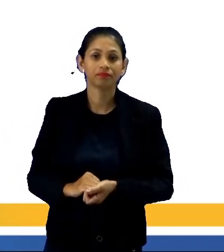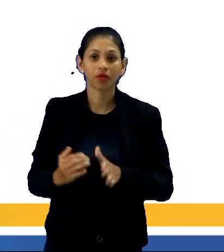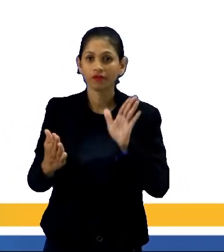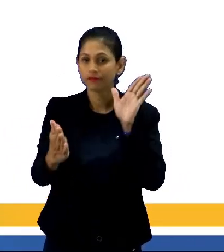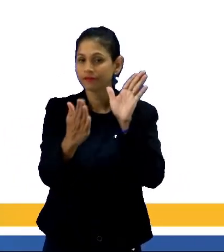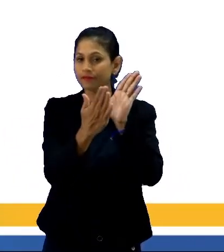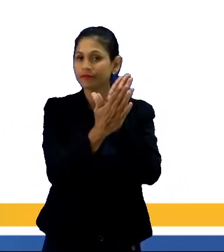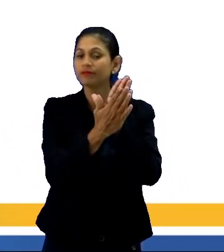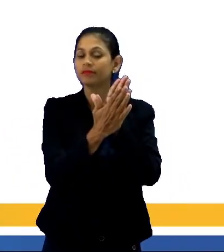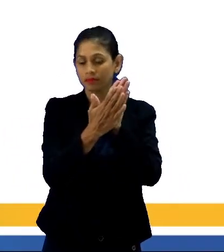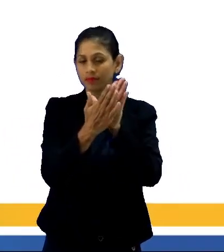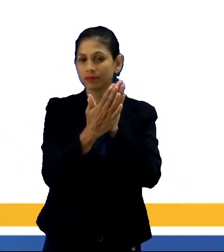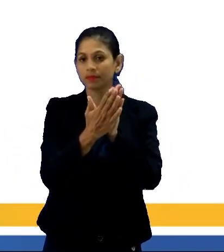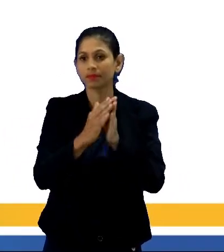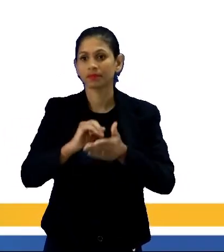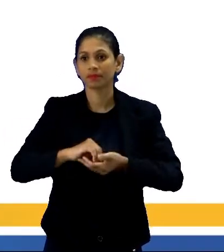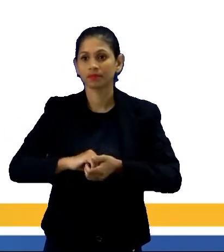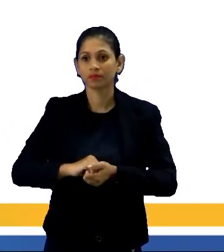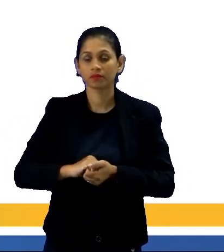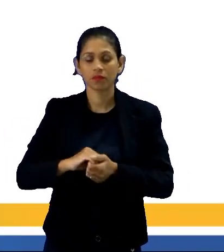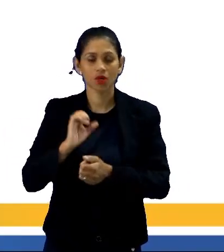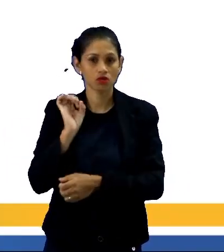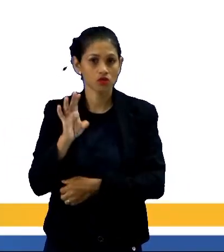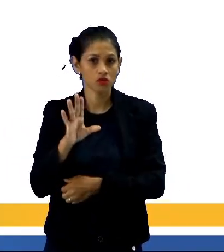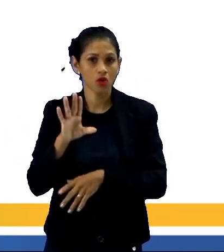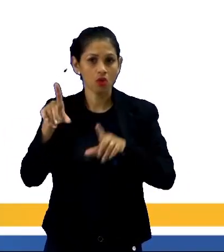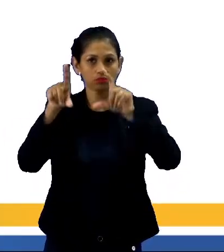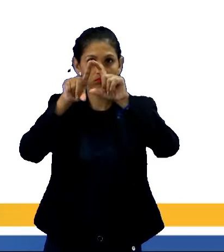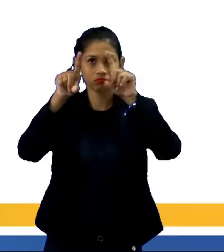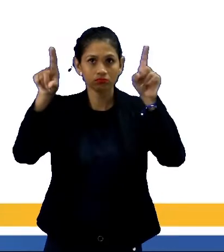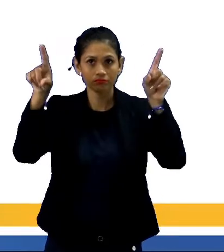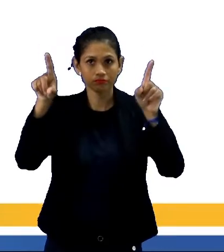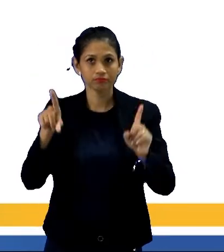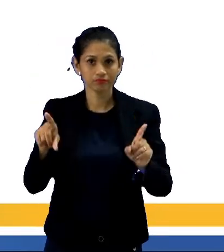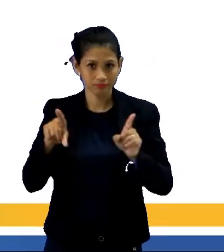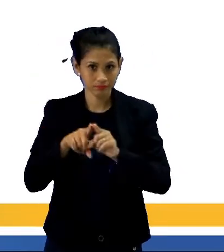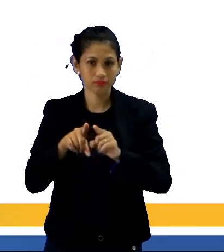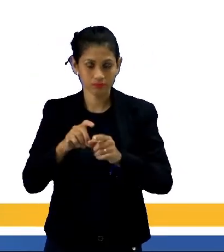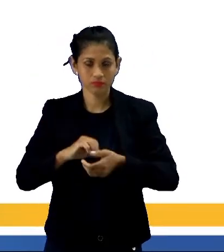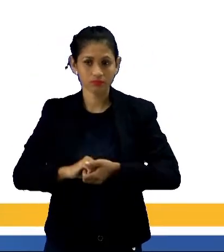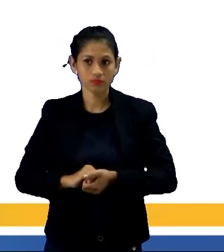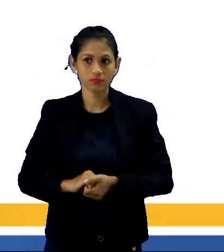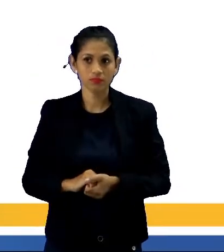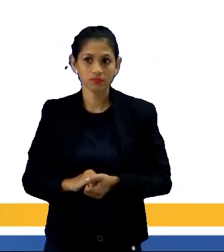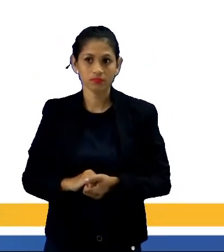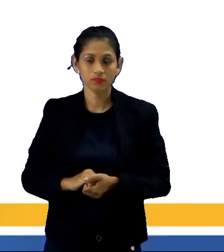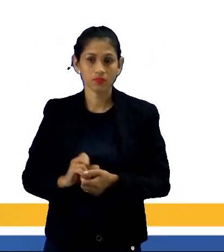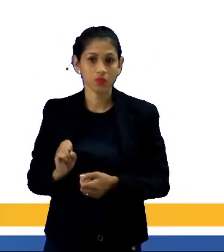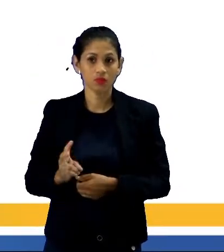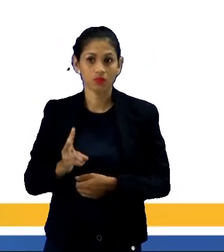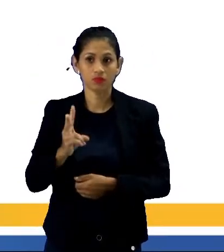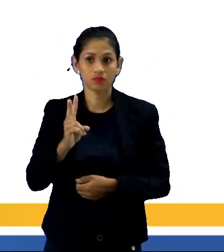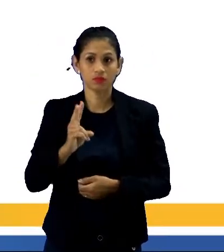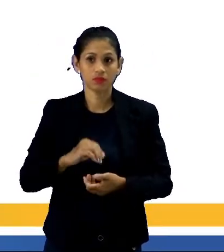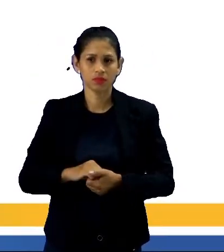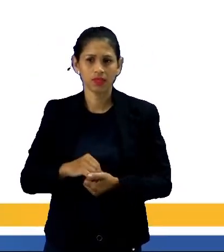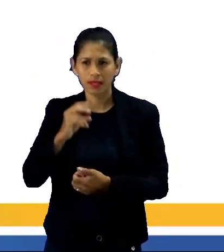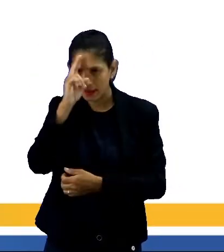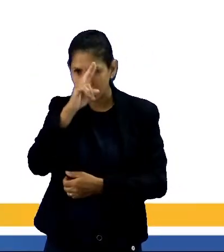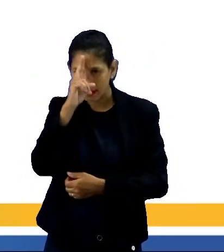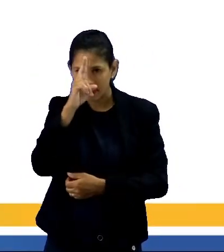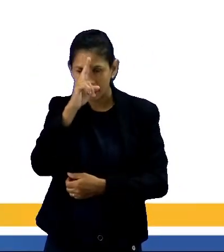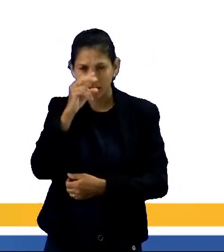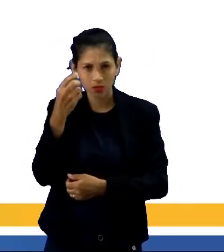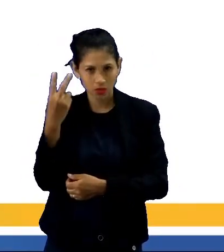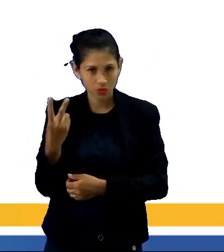ônibus, ocupando só aquela parte do vidro ou a traseira inteira, tá bom? Continuando, lembram